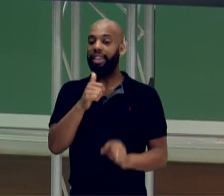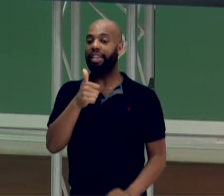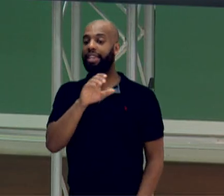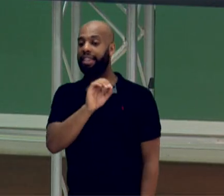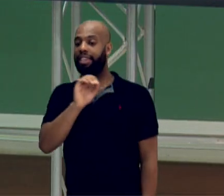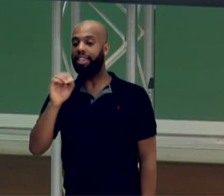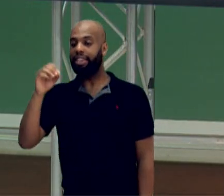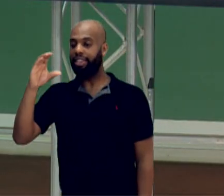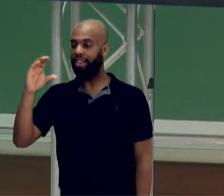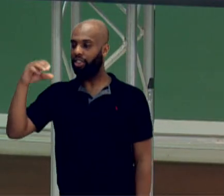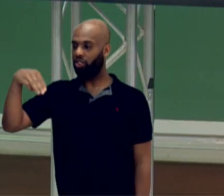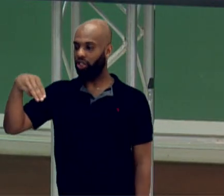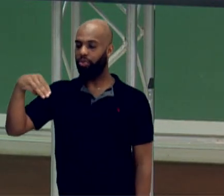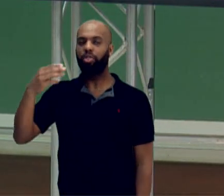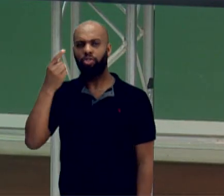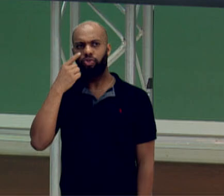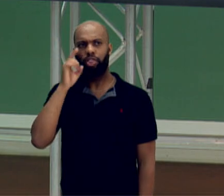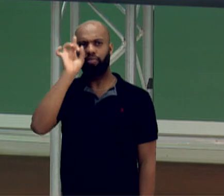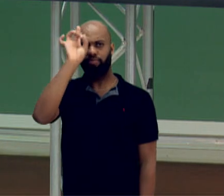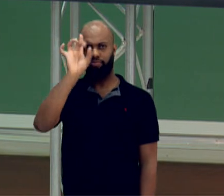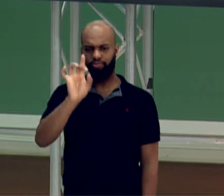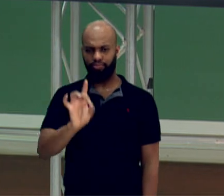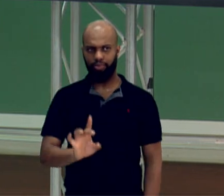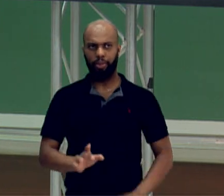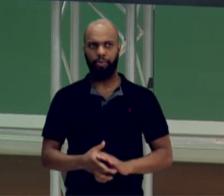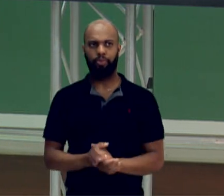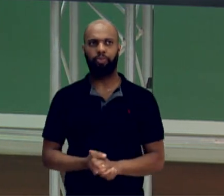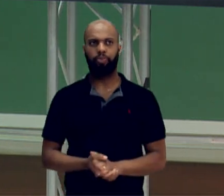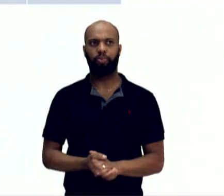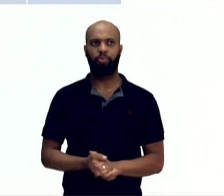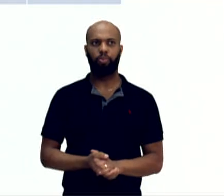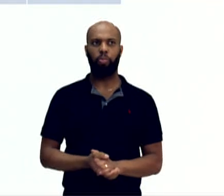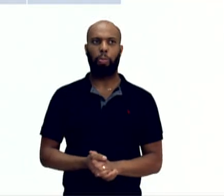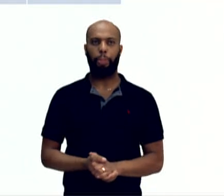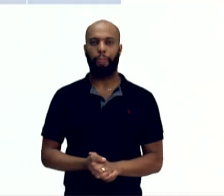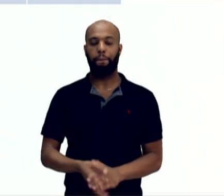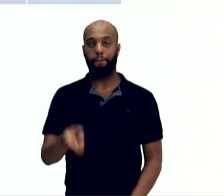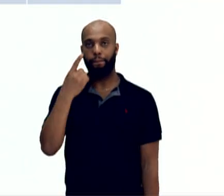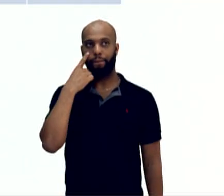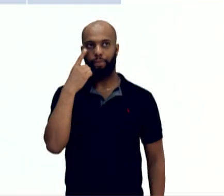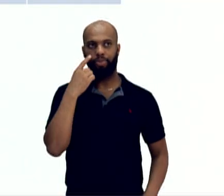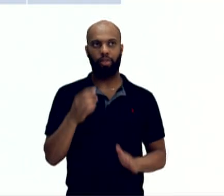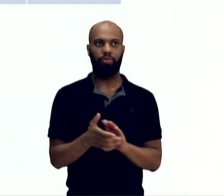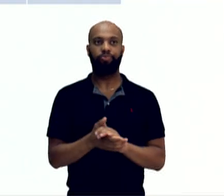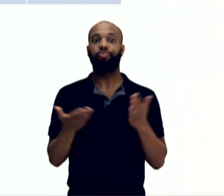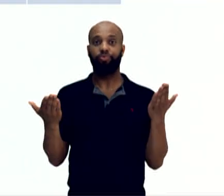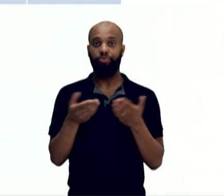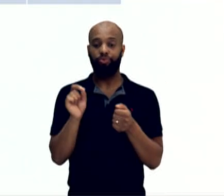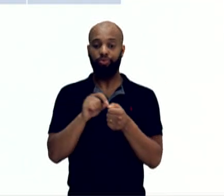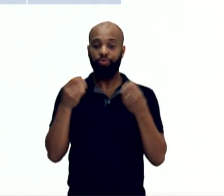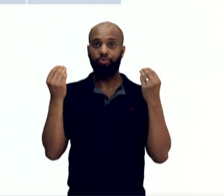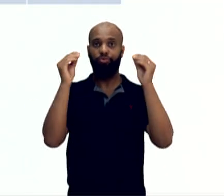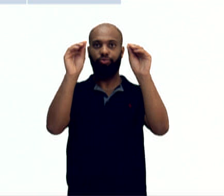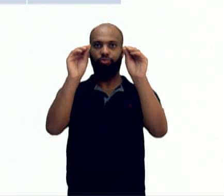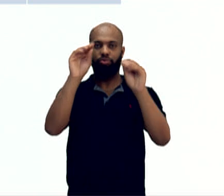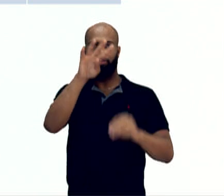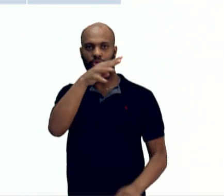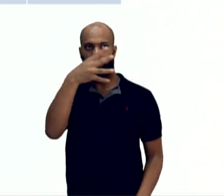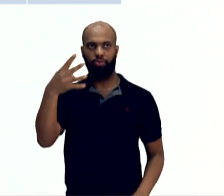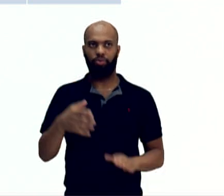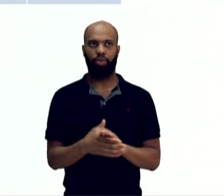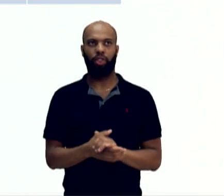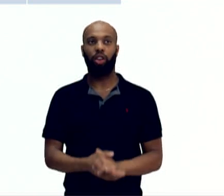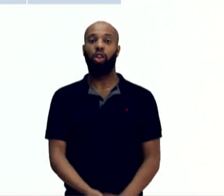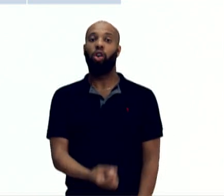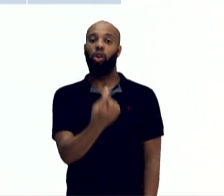tudo bem? Vamos ver uma por uma? Vamos lá. Olha lá, colocando na tabela. 1